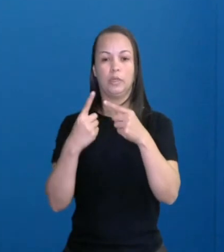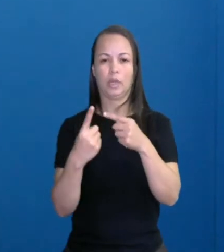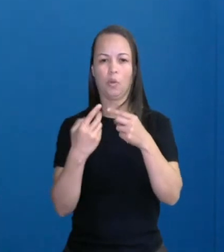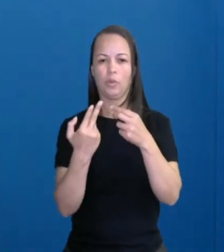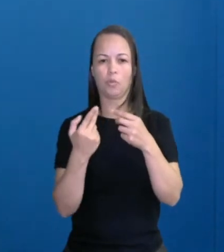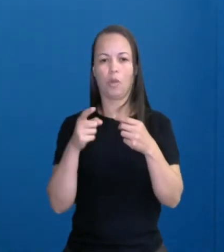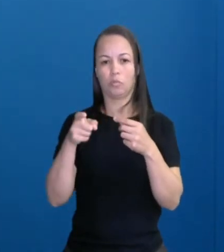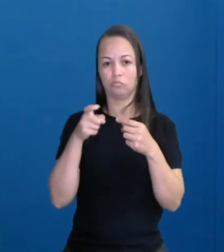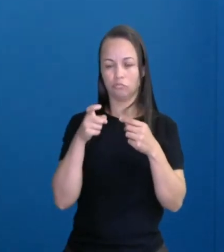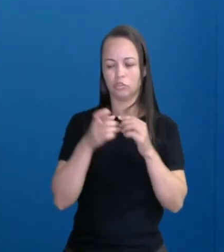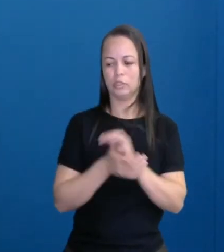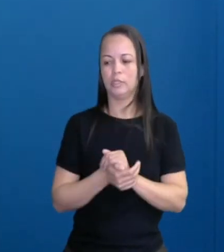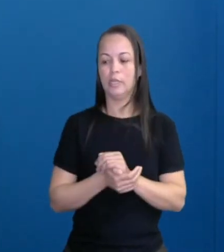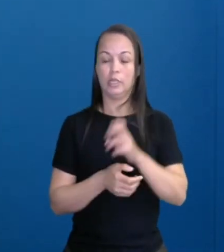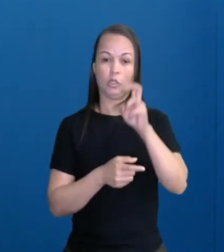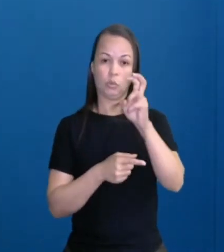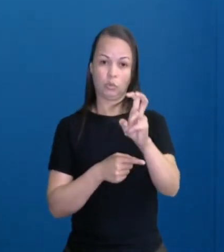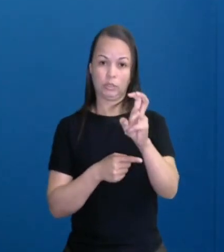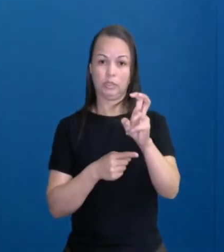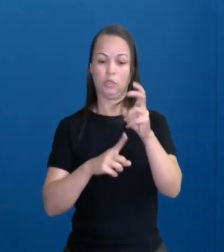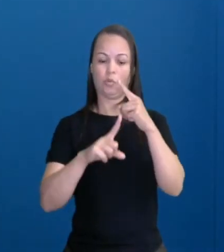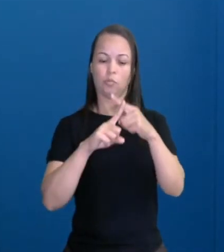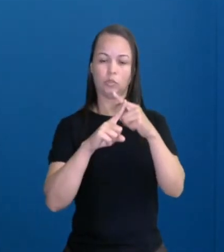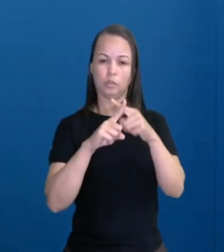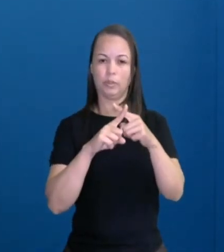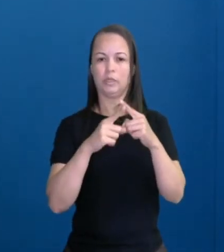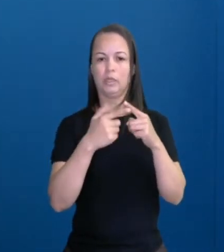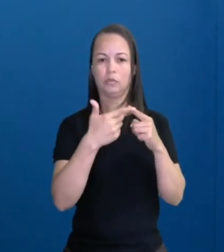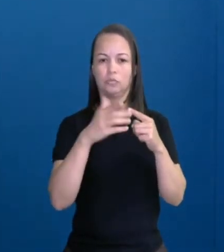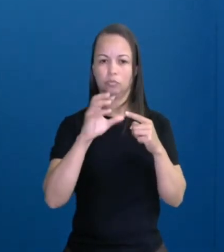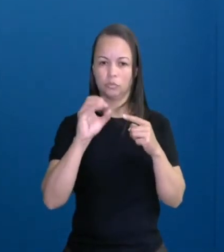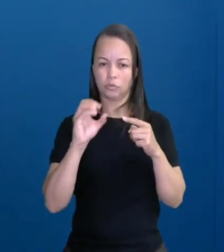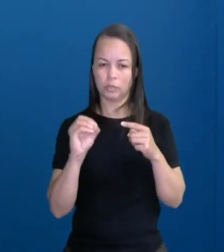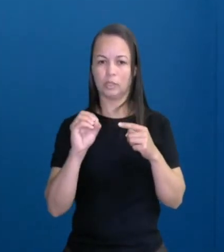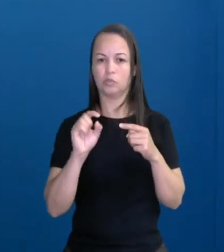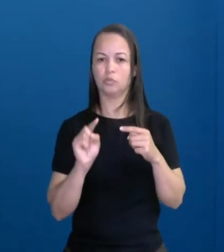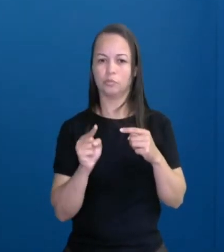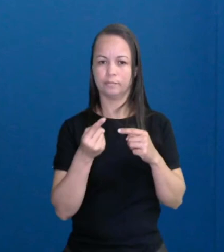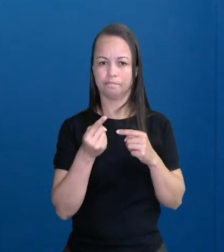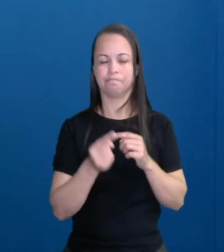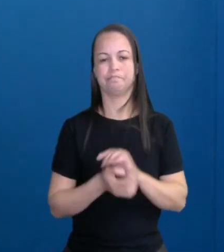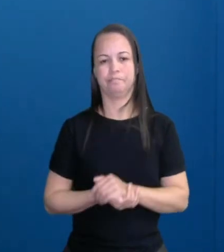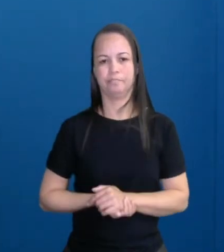os 5 centímetros vem multiplicar os 200.000.